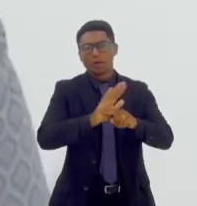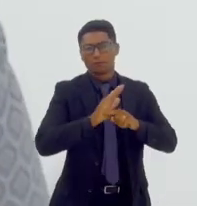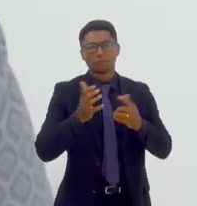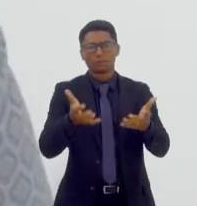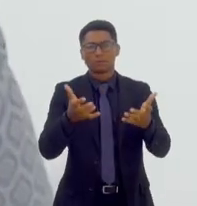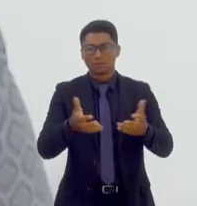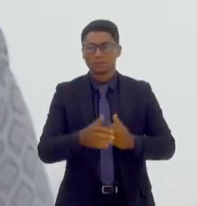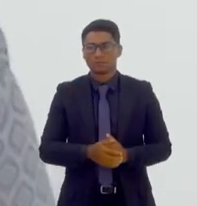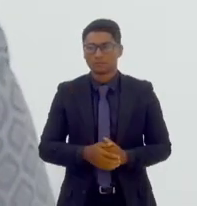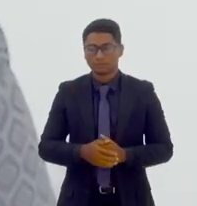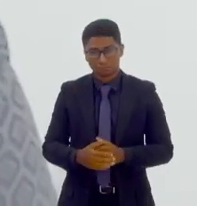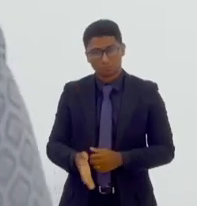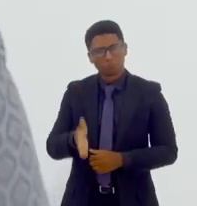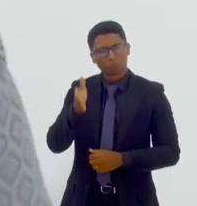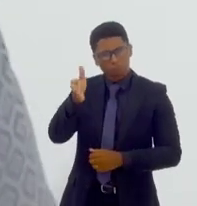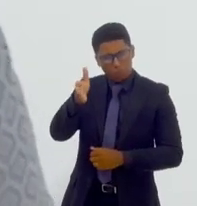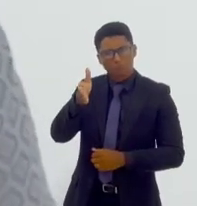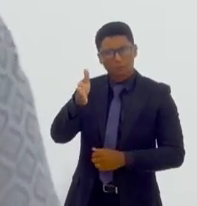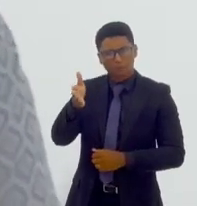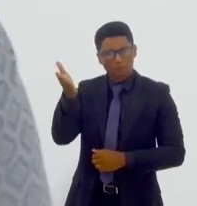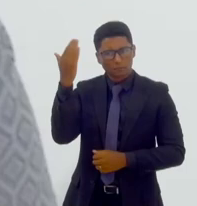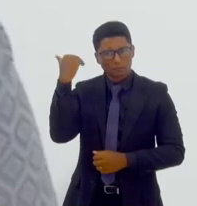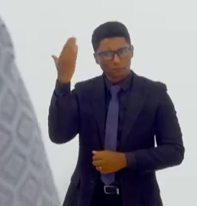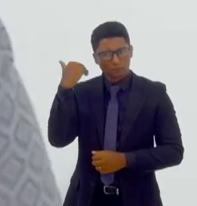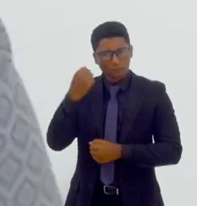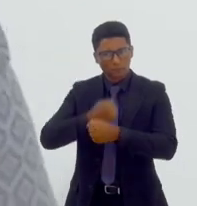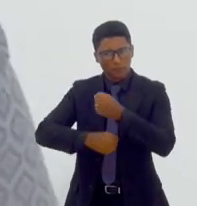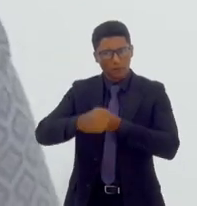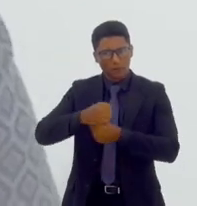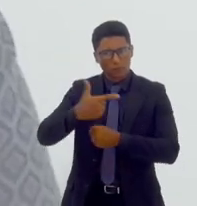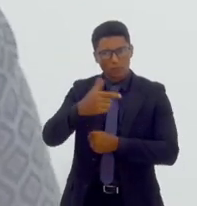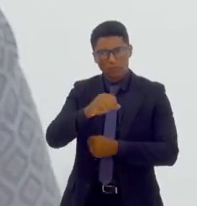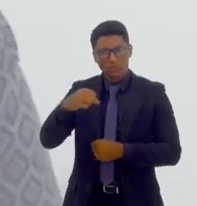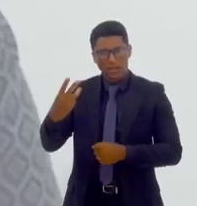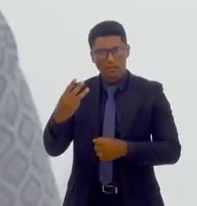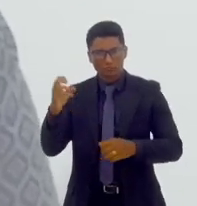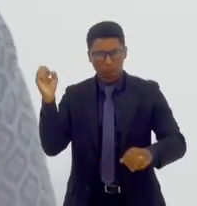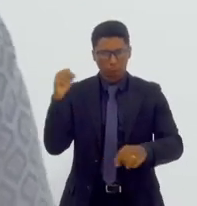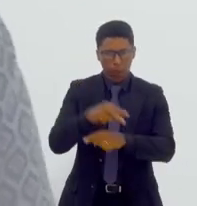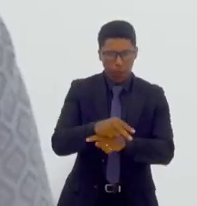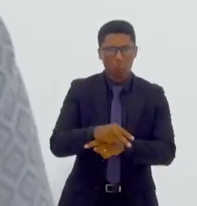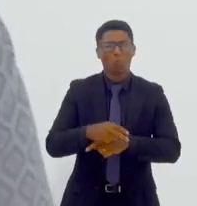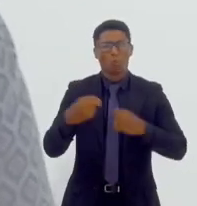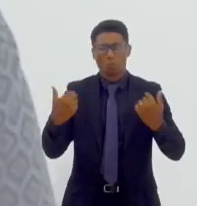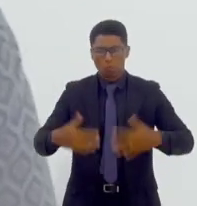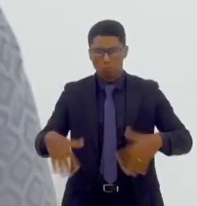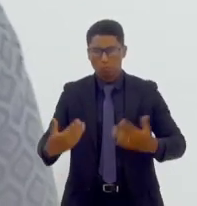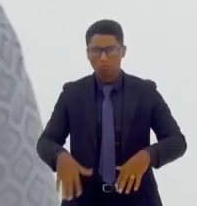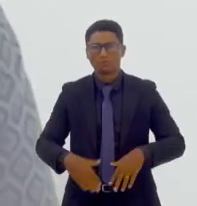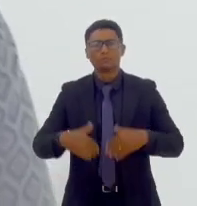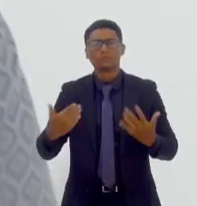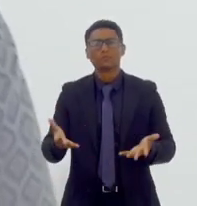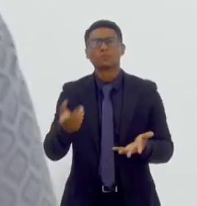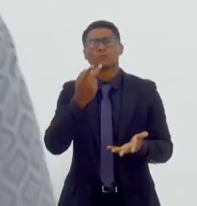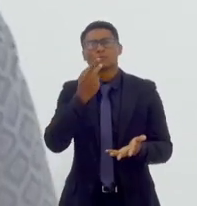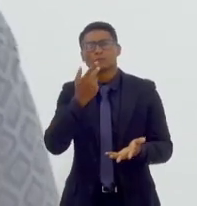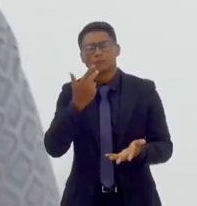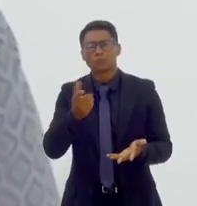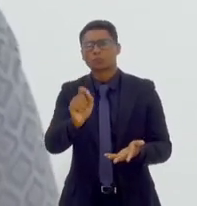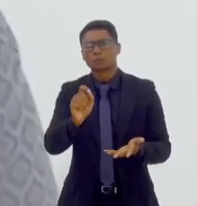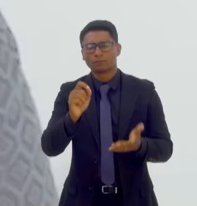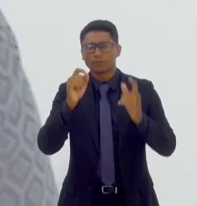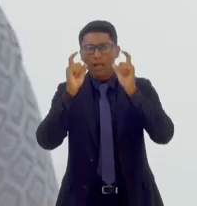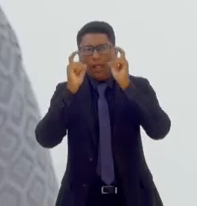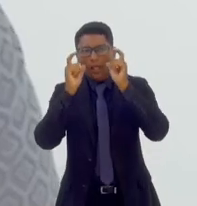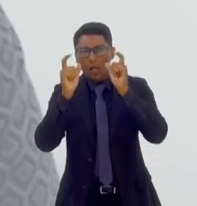papel, né, a Anshan atua no fórum desde o seu início, lá em 2003. Queria que o senhor falasse, né, dessa perspectiva da defesa